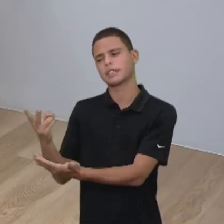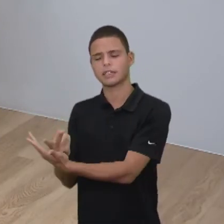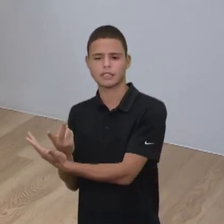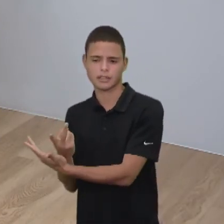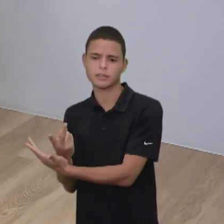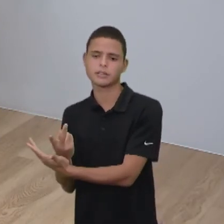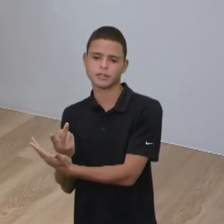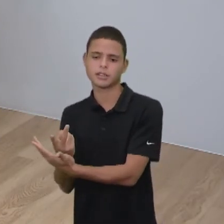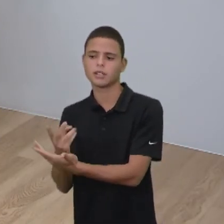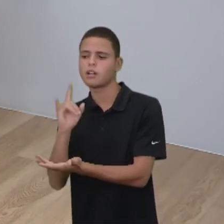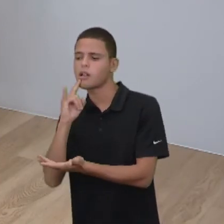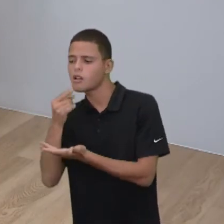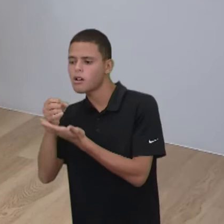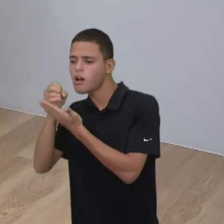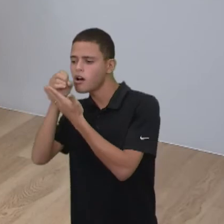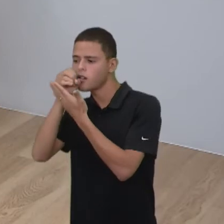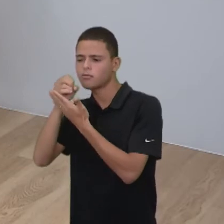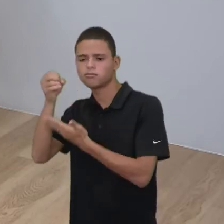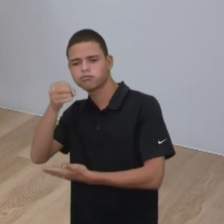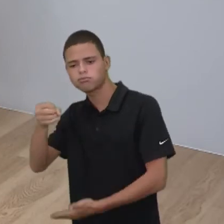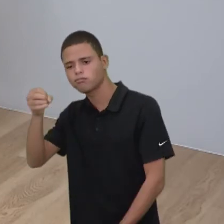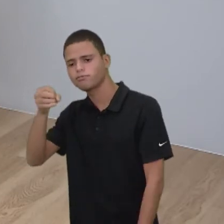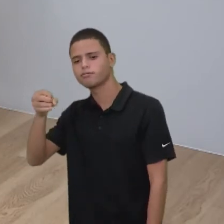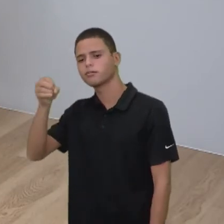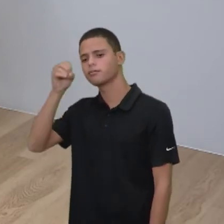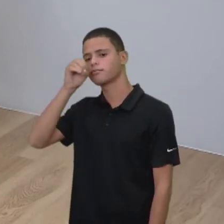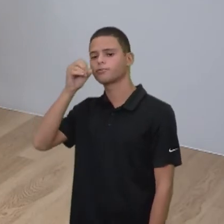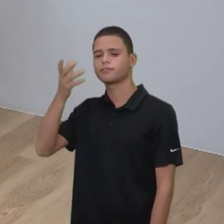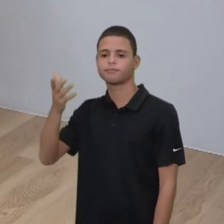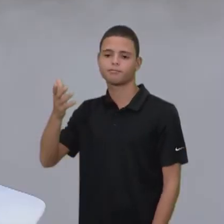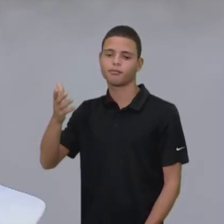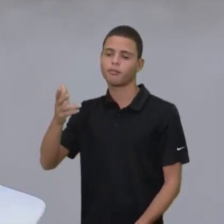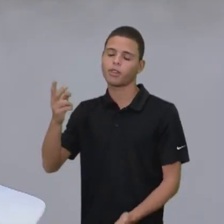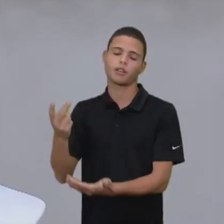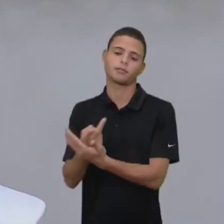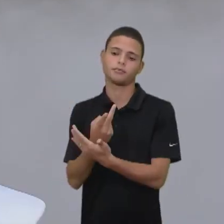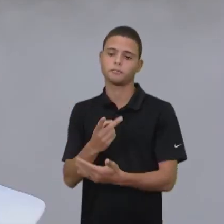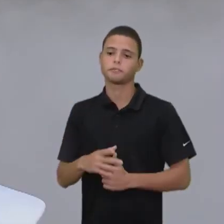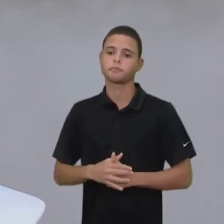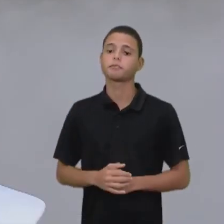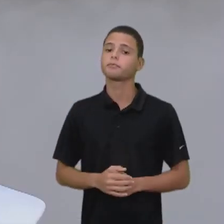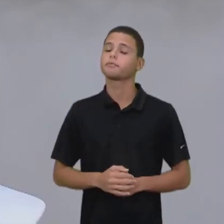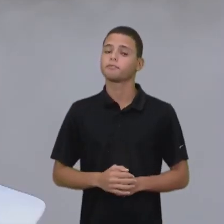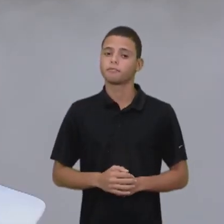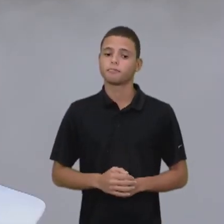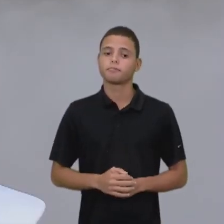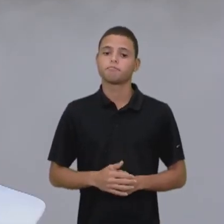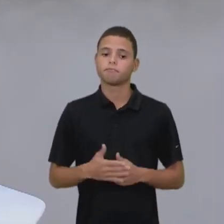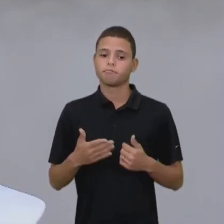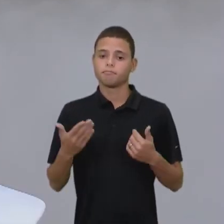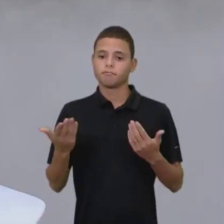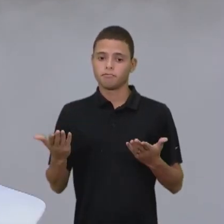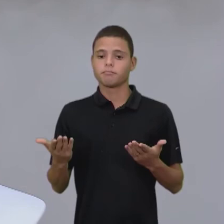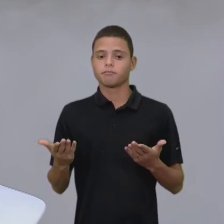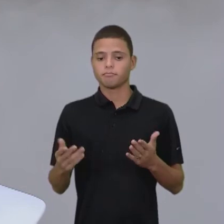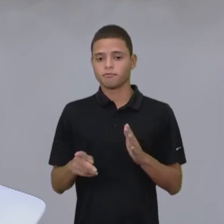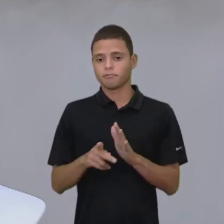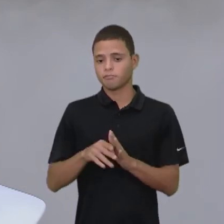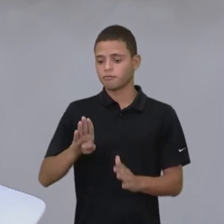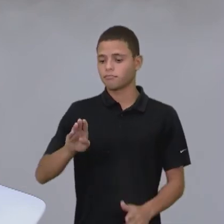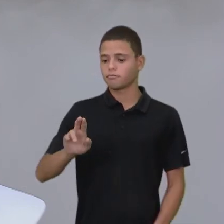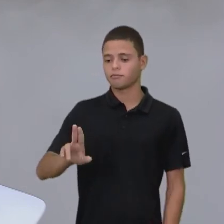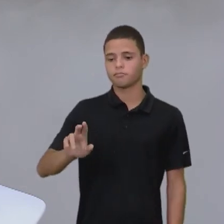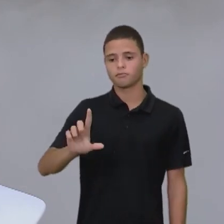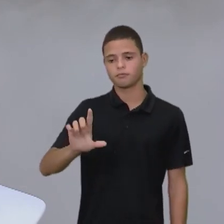na forma da alimentação e da comida, né? E aí, né, dentro do nosso quadro aí de bulimia, né, a